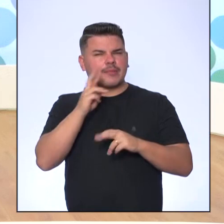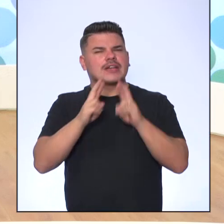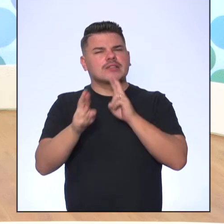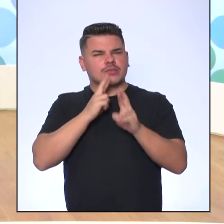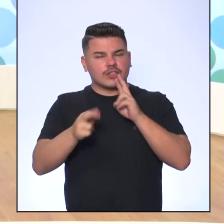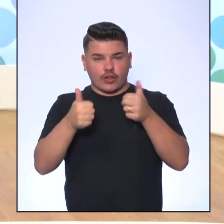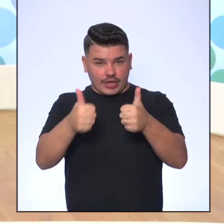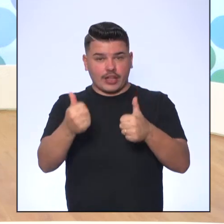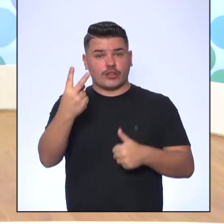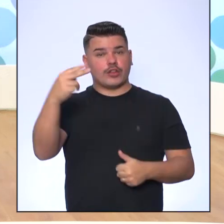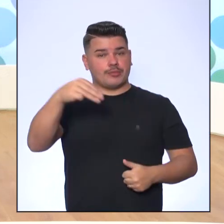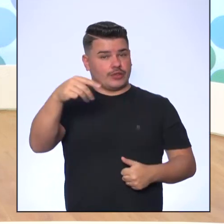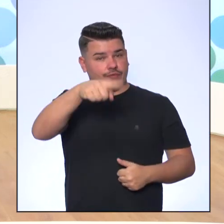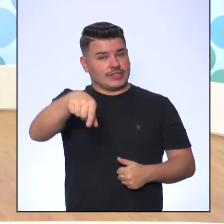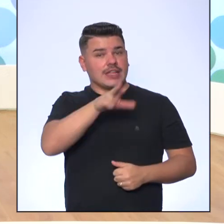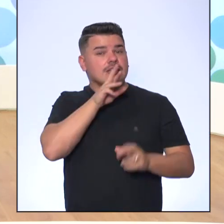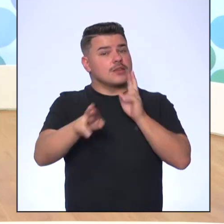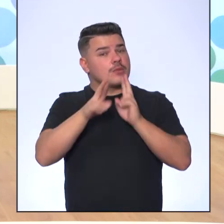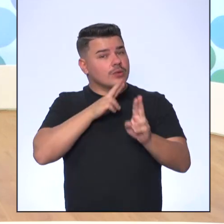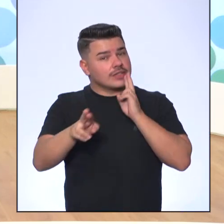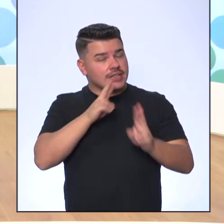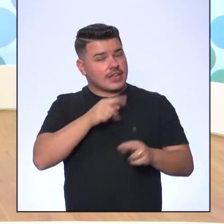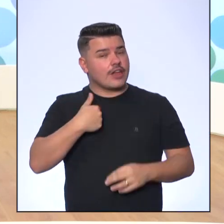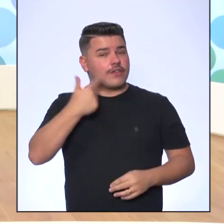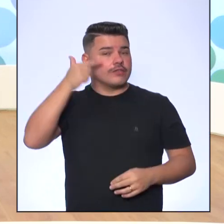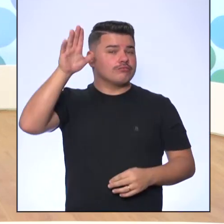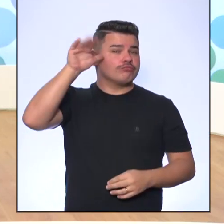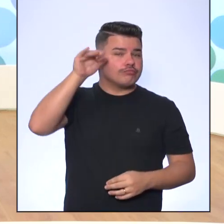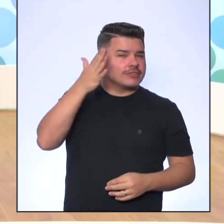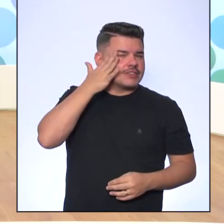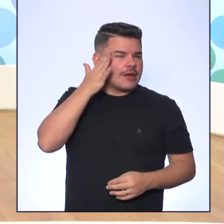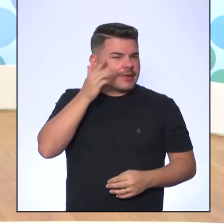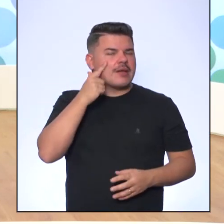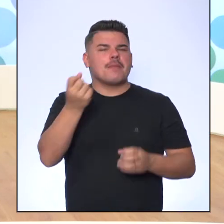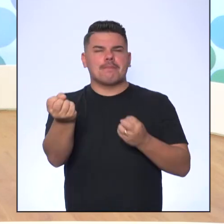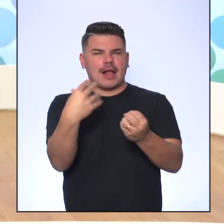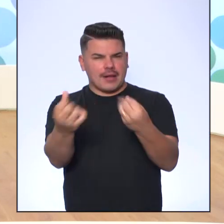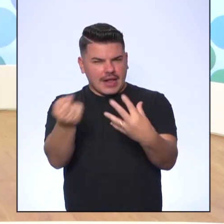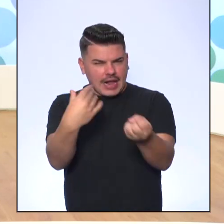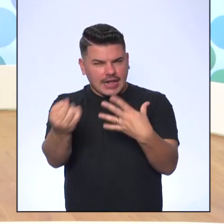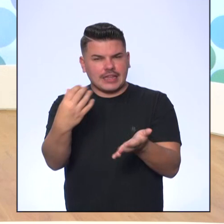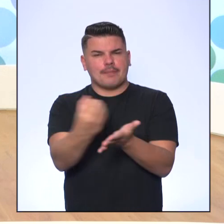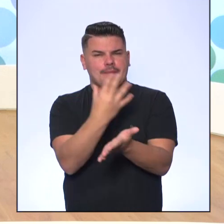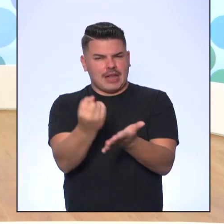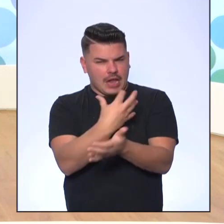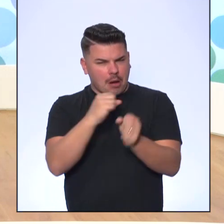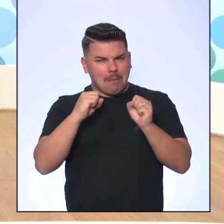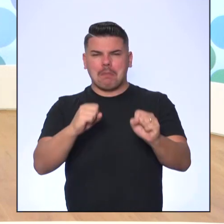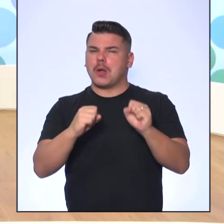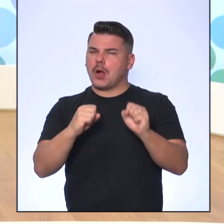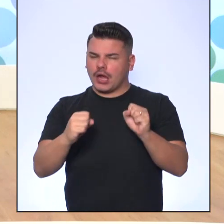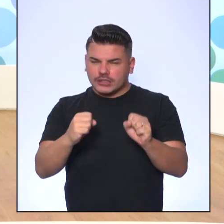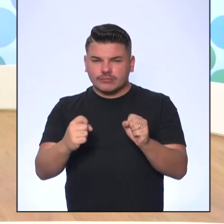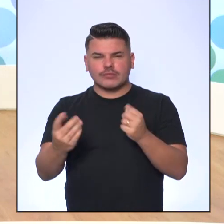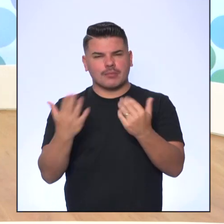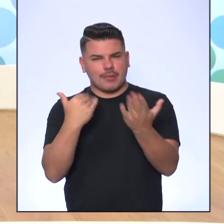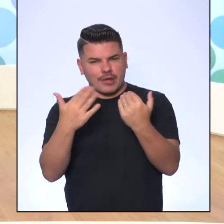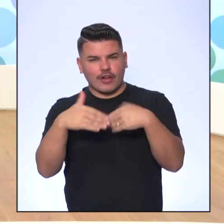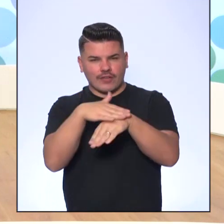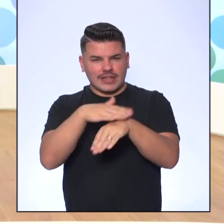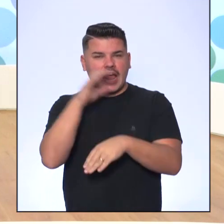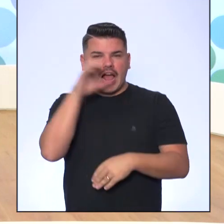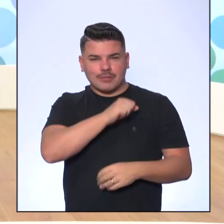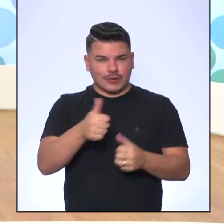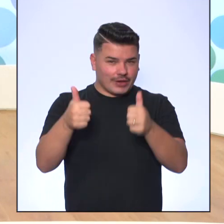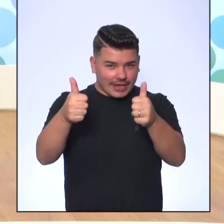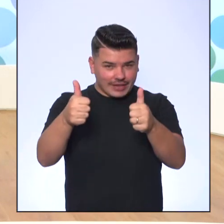2 minutinhos aí, façam a atividade, coloquem no chat as suas respostas. Então são 2 perguntas que a gente já retorna com a resposta, tá